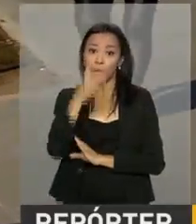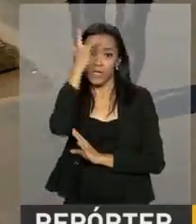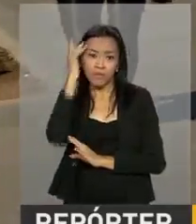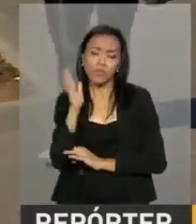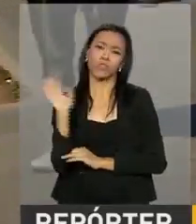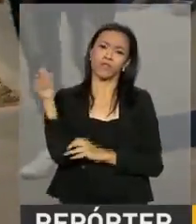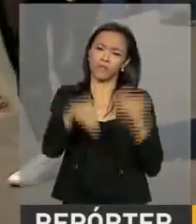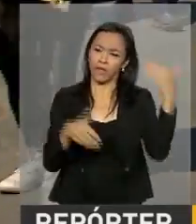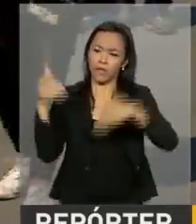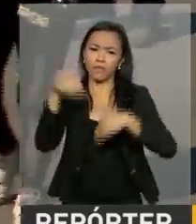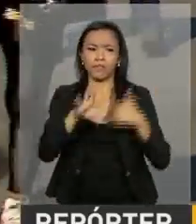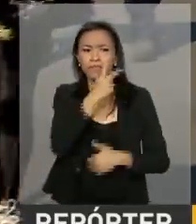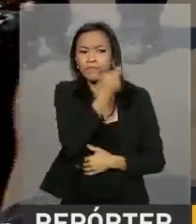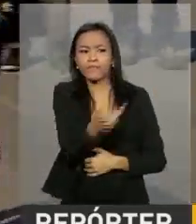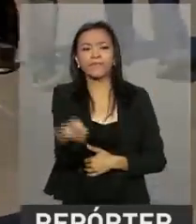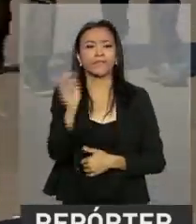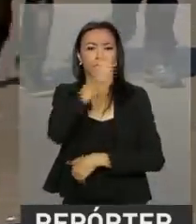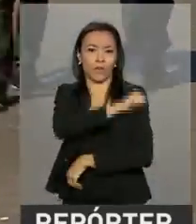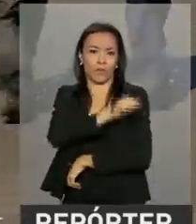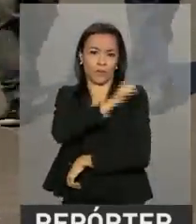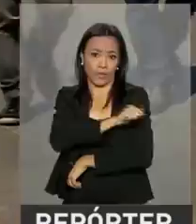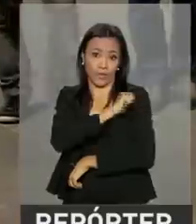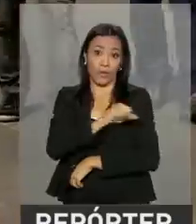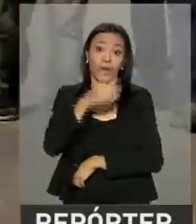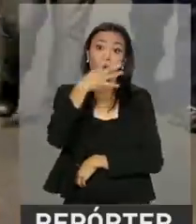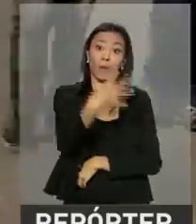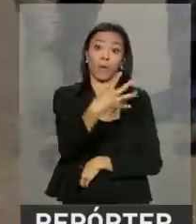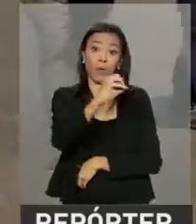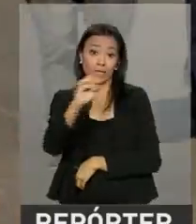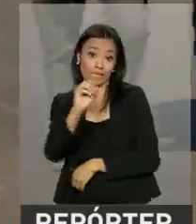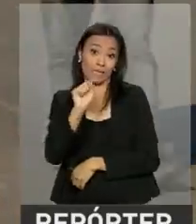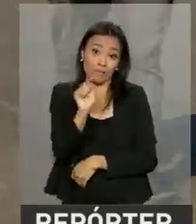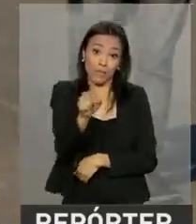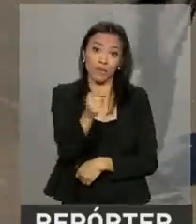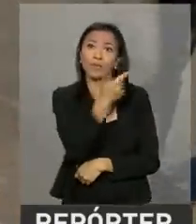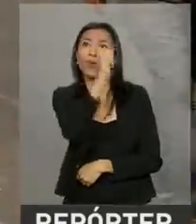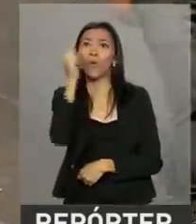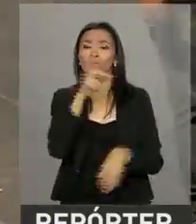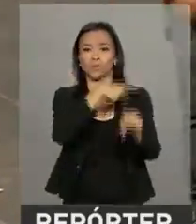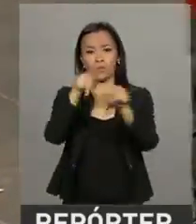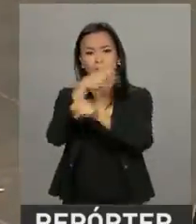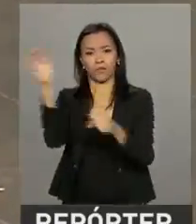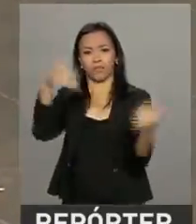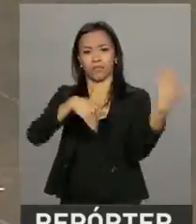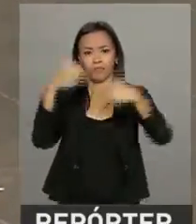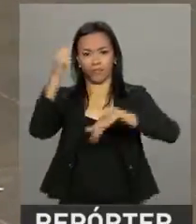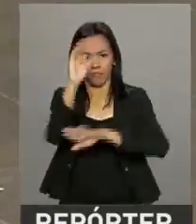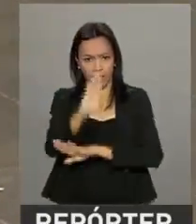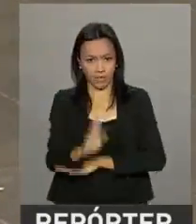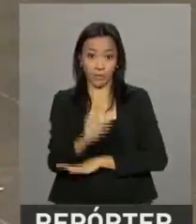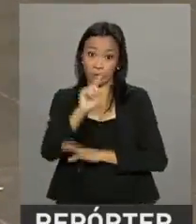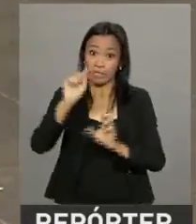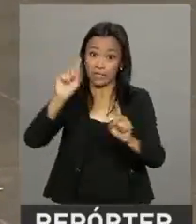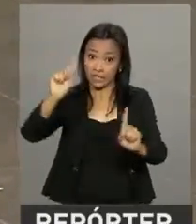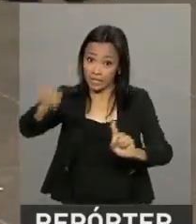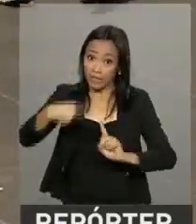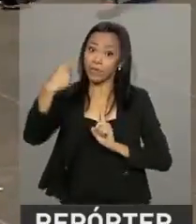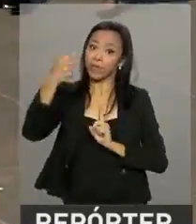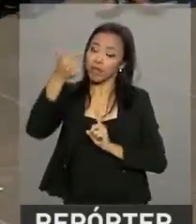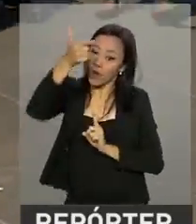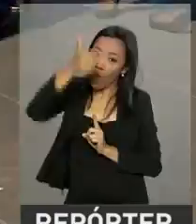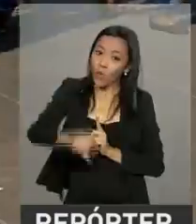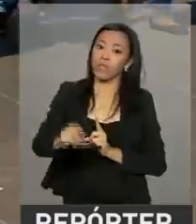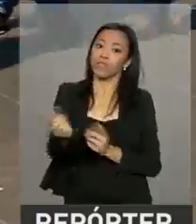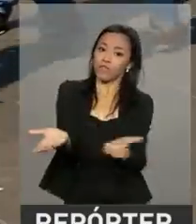final das Olimpíadas. Desse total, 400 mil devem vir de outros países. E o desafio é fazer com que eles voltem,